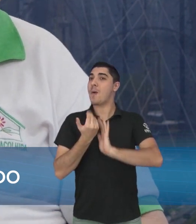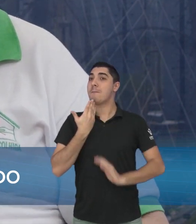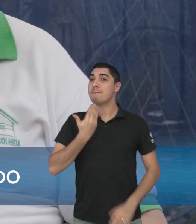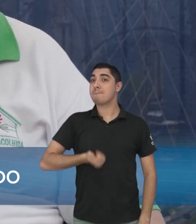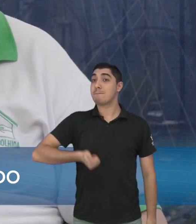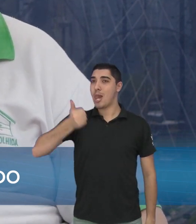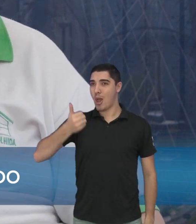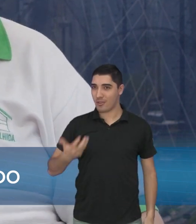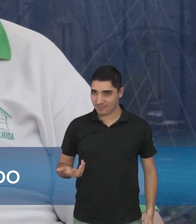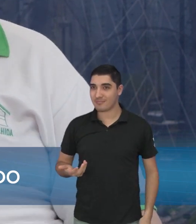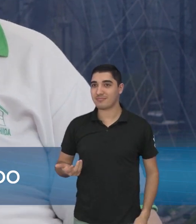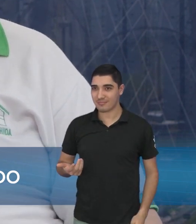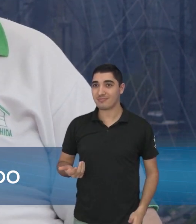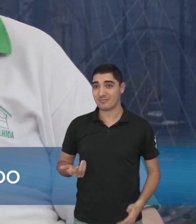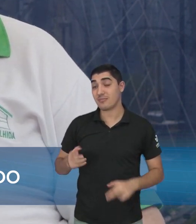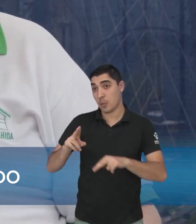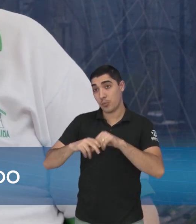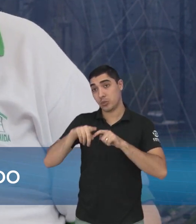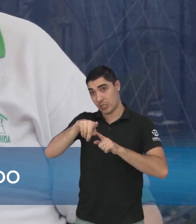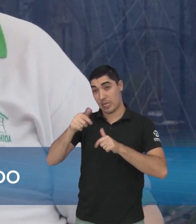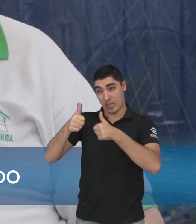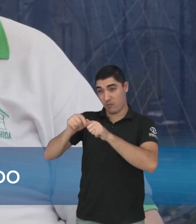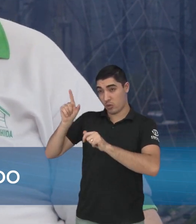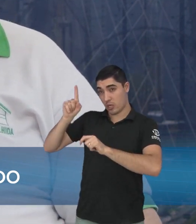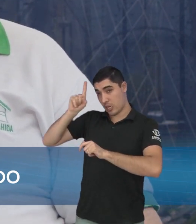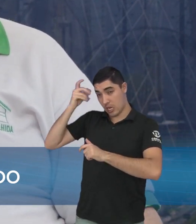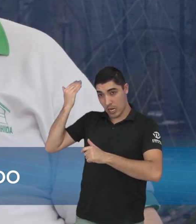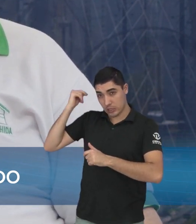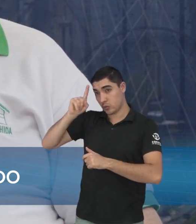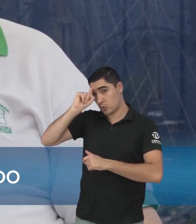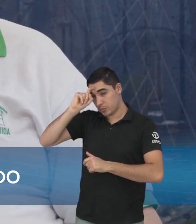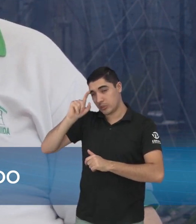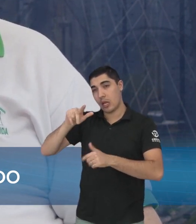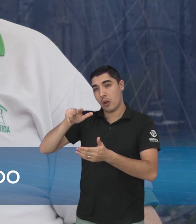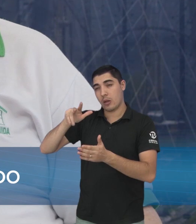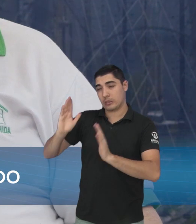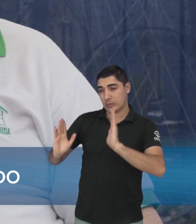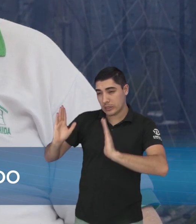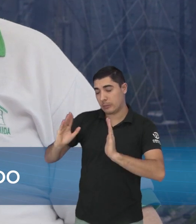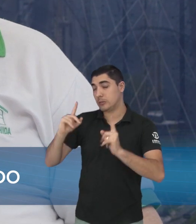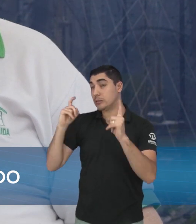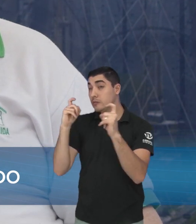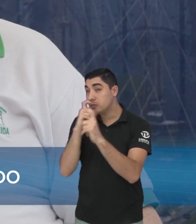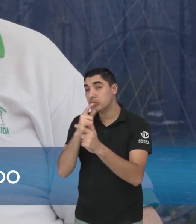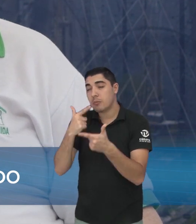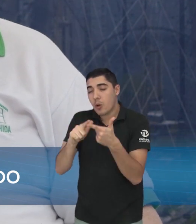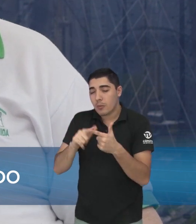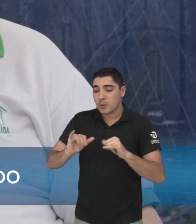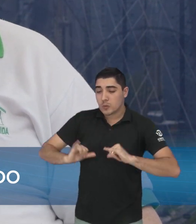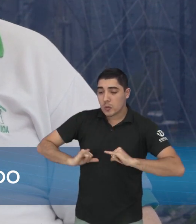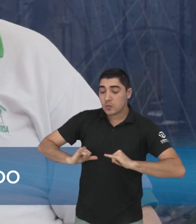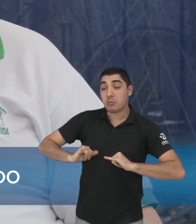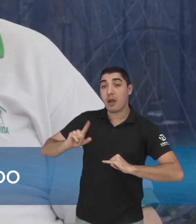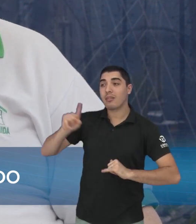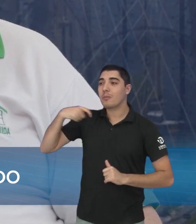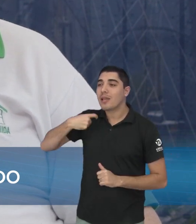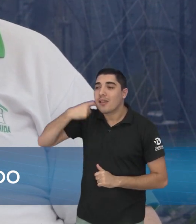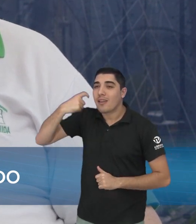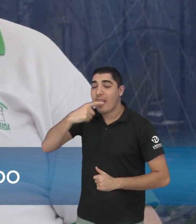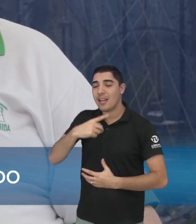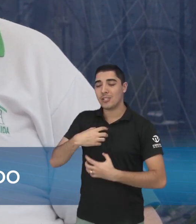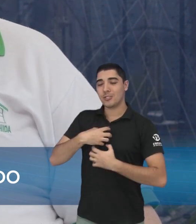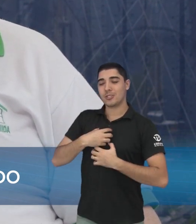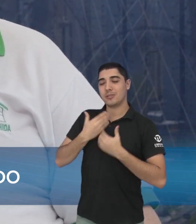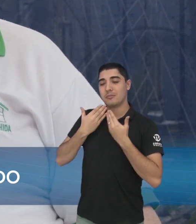naquele processo todo, que não deve ter sido fácil, entendeu? E isso é muito importante para quem está em casa, está nos